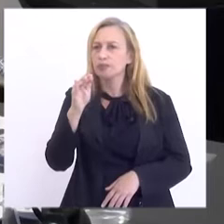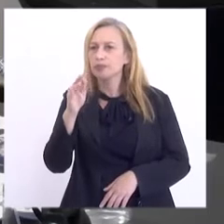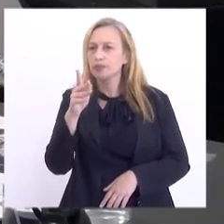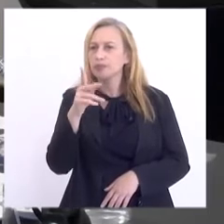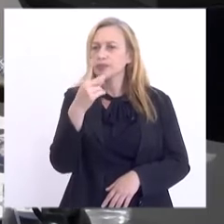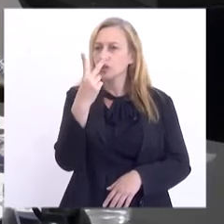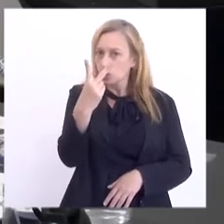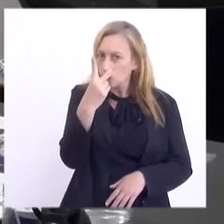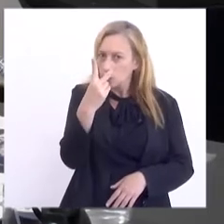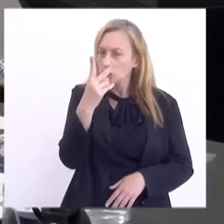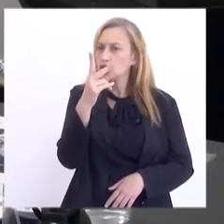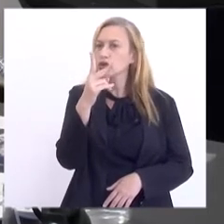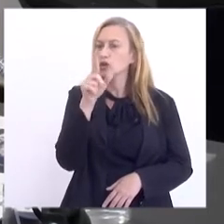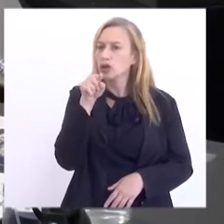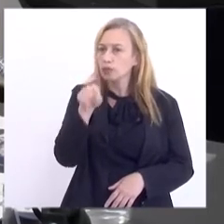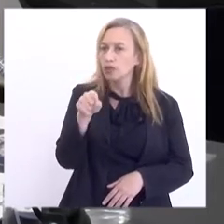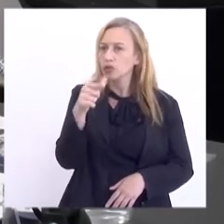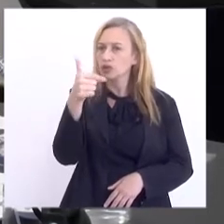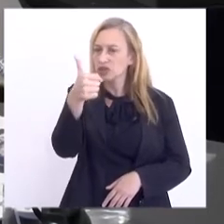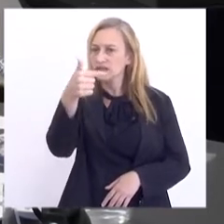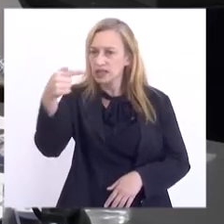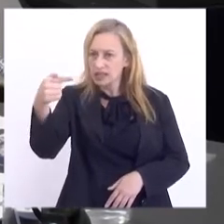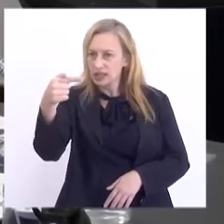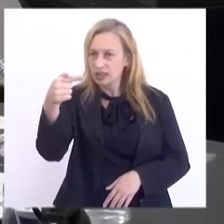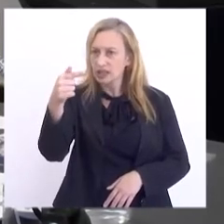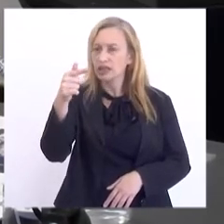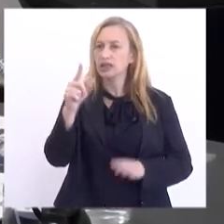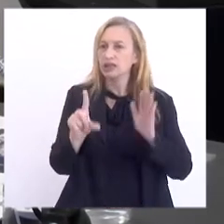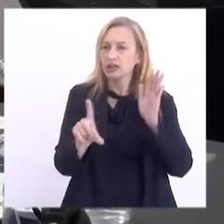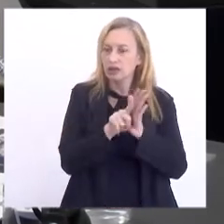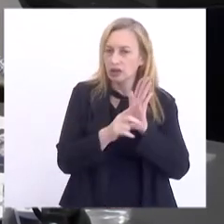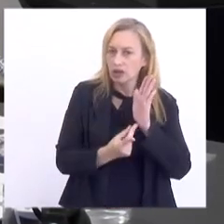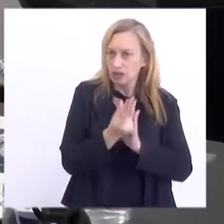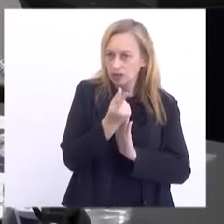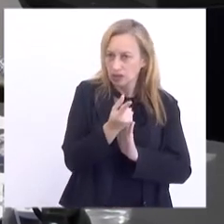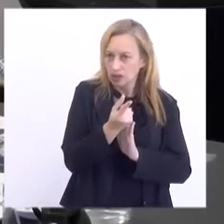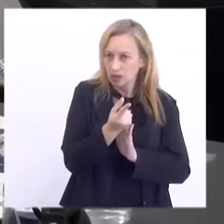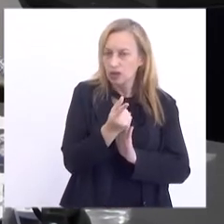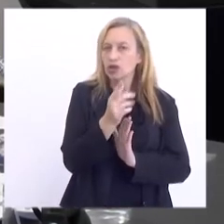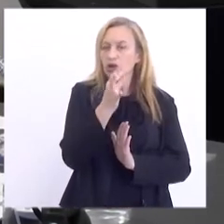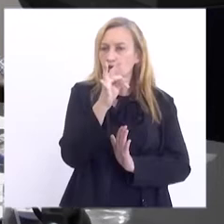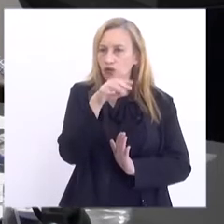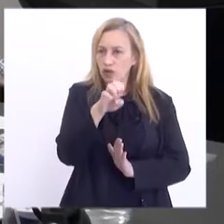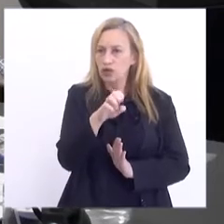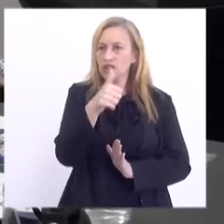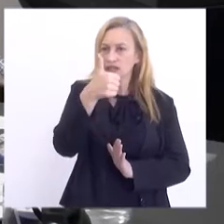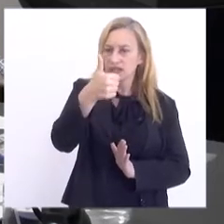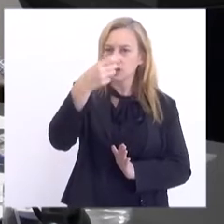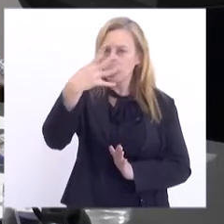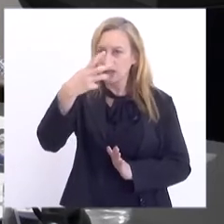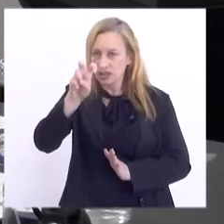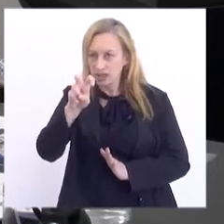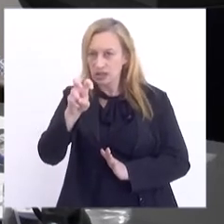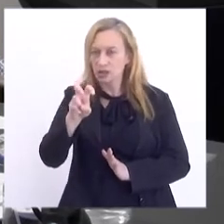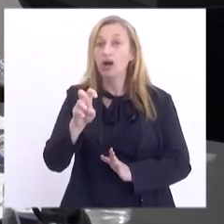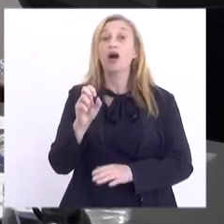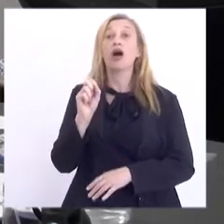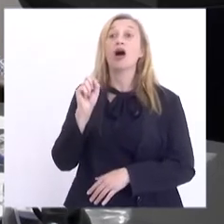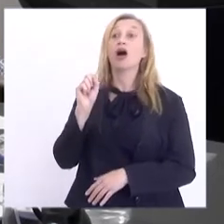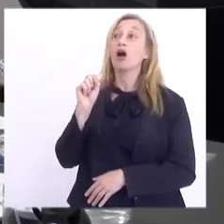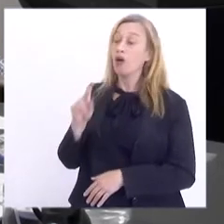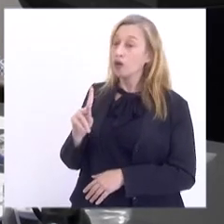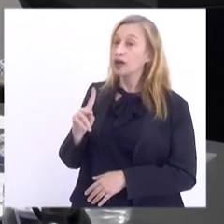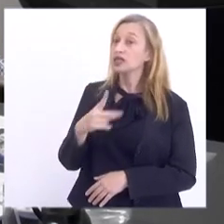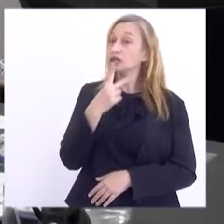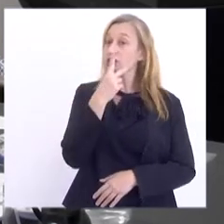mas dois 2.17 que tá que estão na lua fortes em 145 vão só isso então